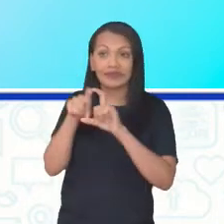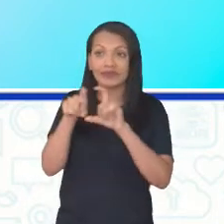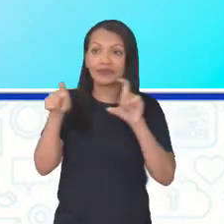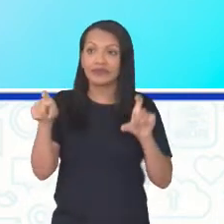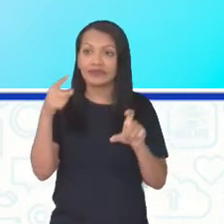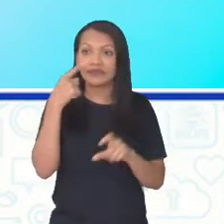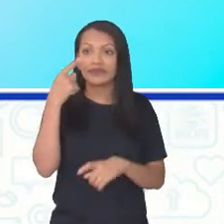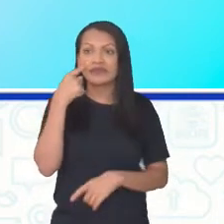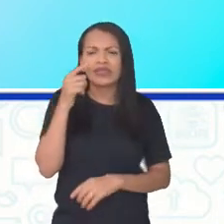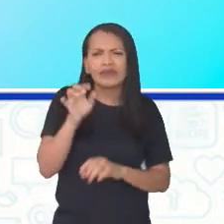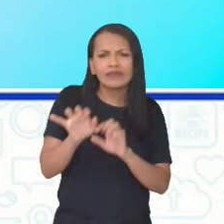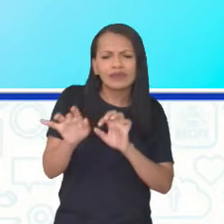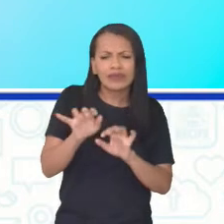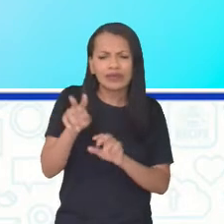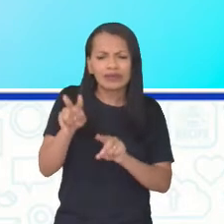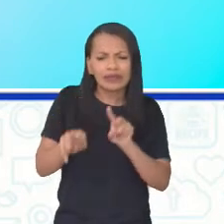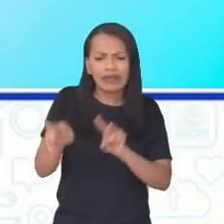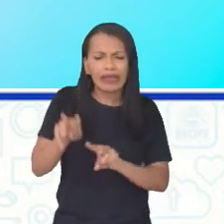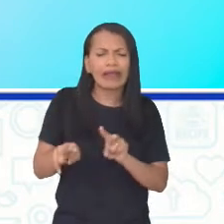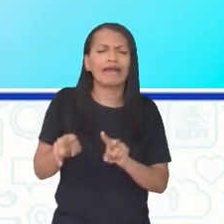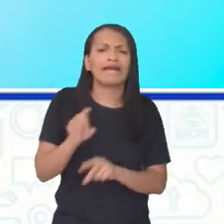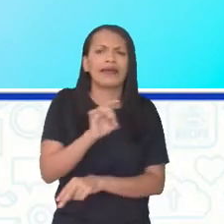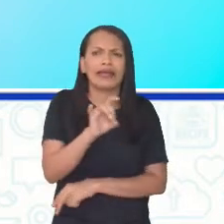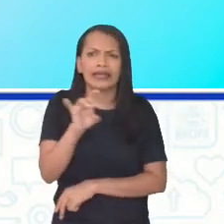fazer o reconhecimento de cada letra